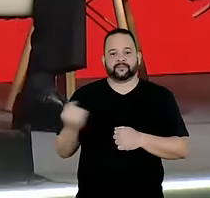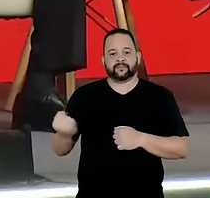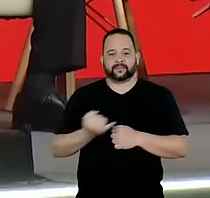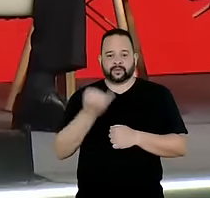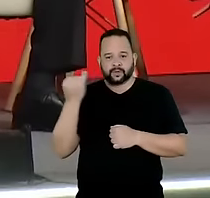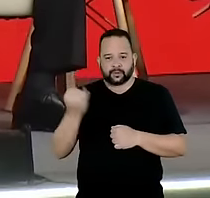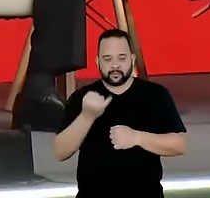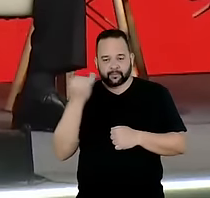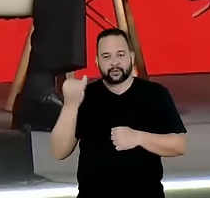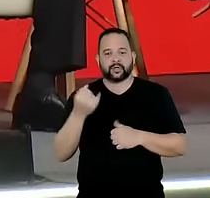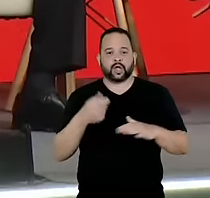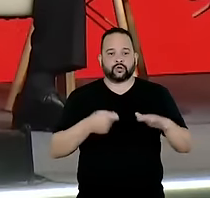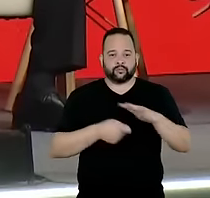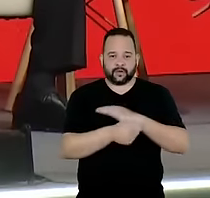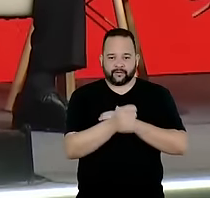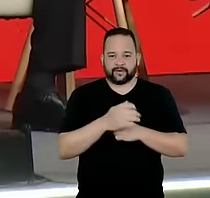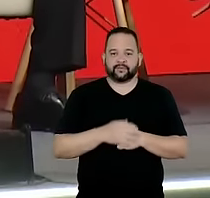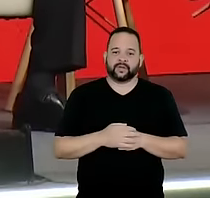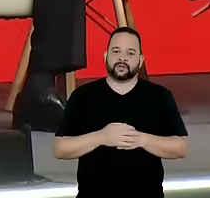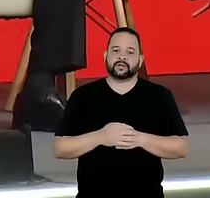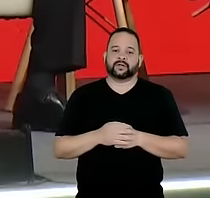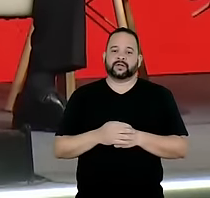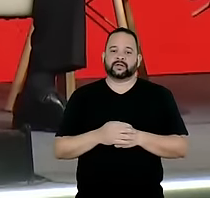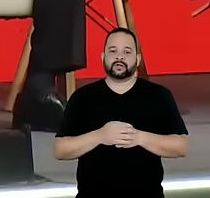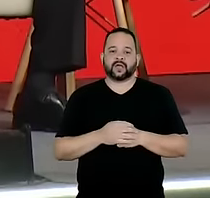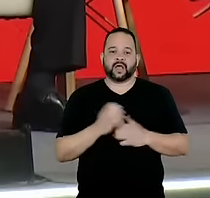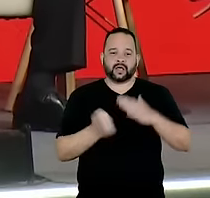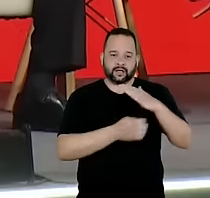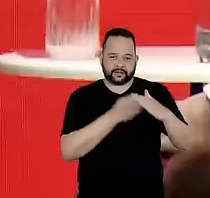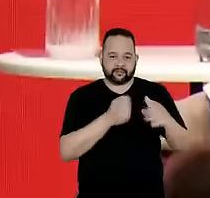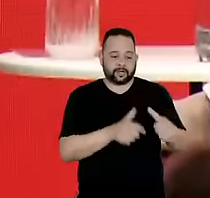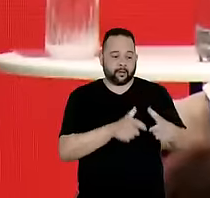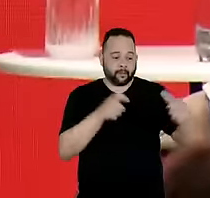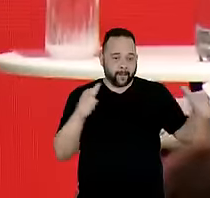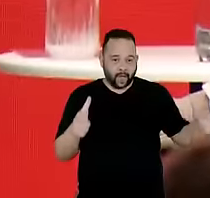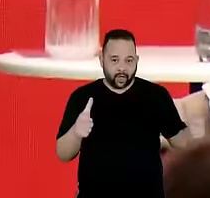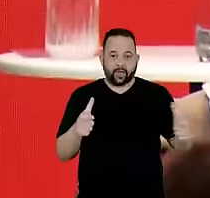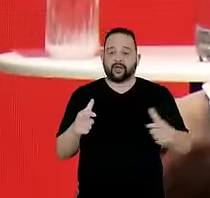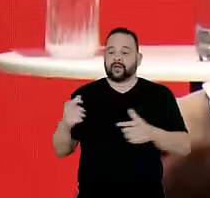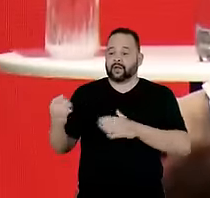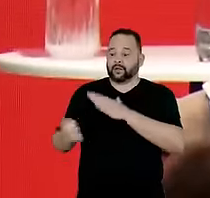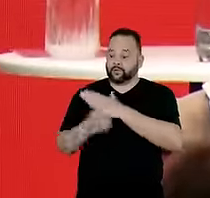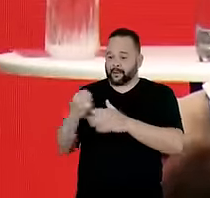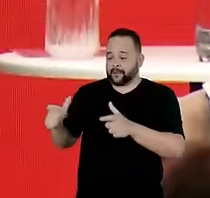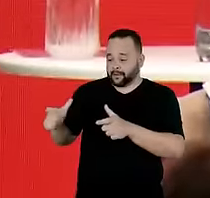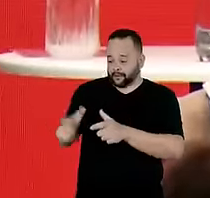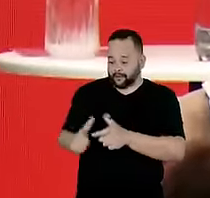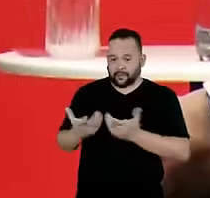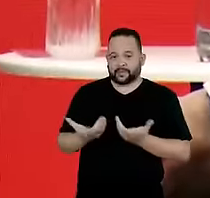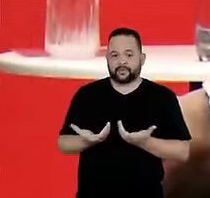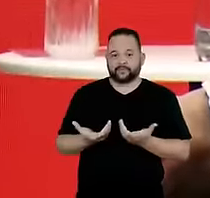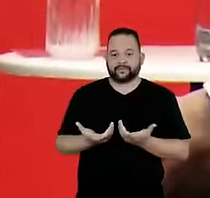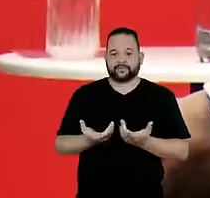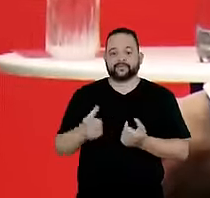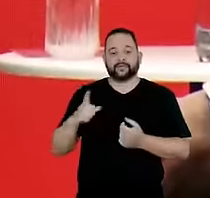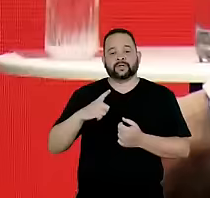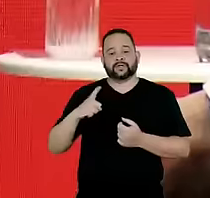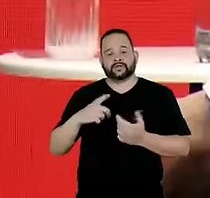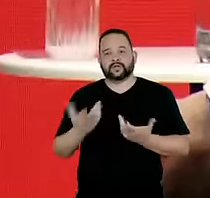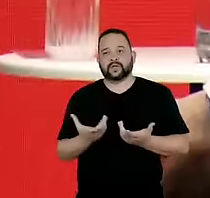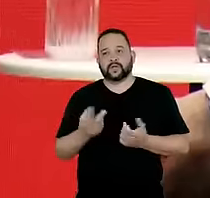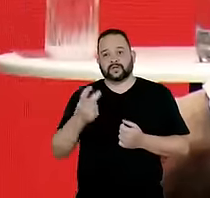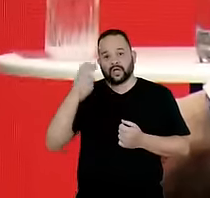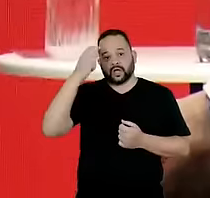conexão do micro com o macro né E como eu toquei as duas áreas por um bom tempo a gente conseguiu tem um pouco esse essa cultura de fazer essa